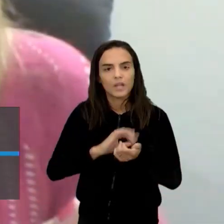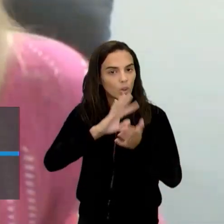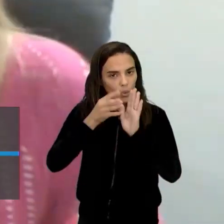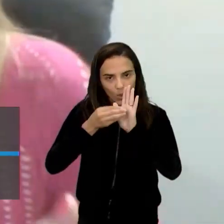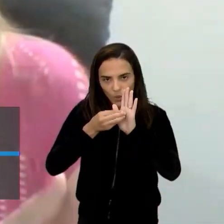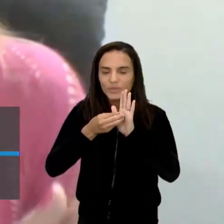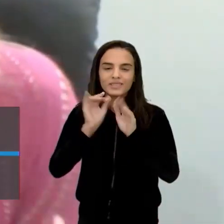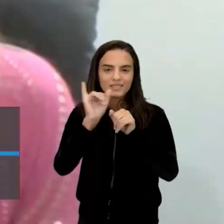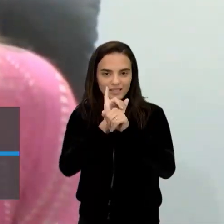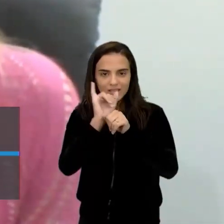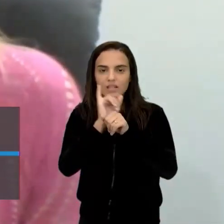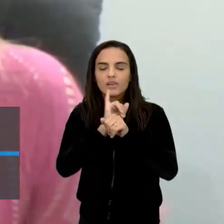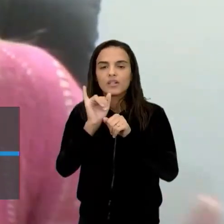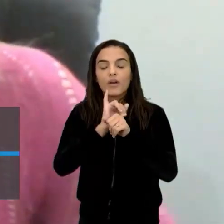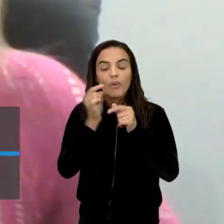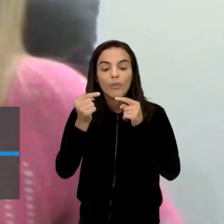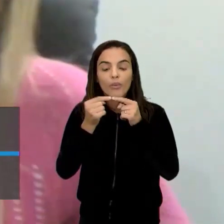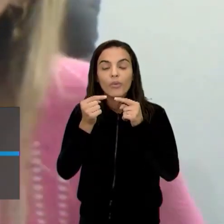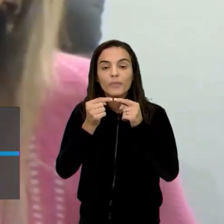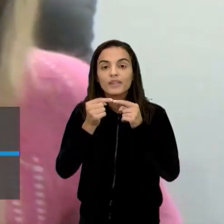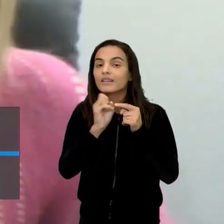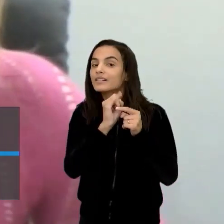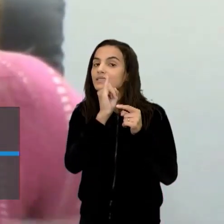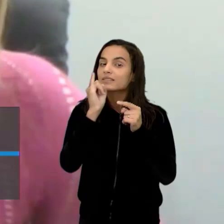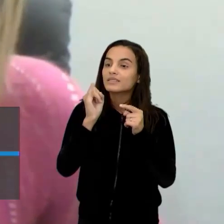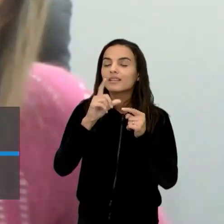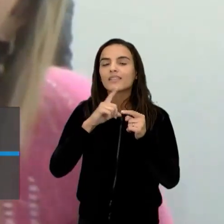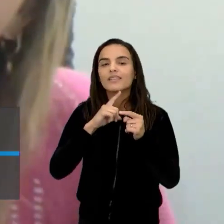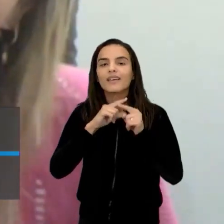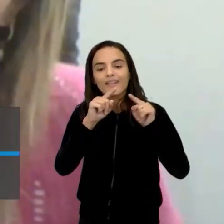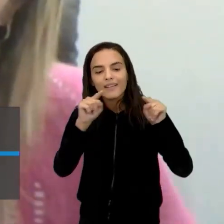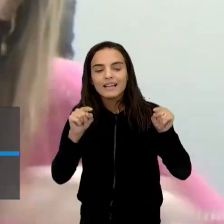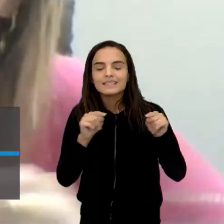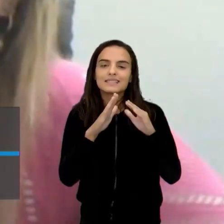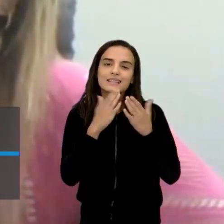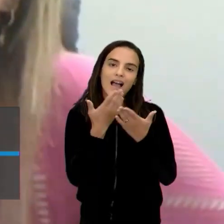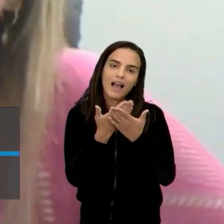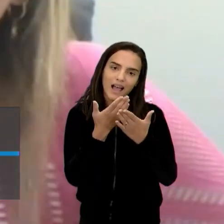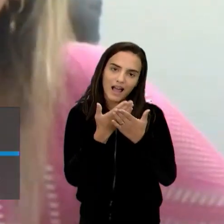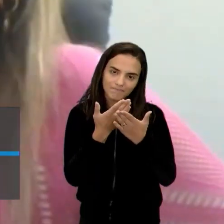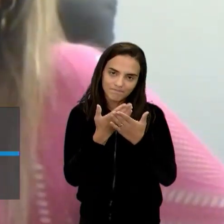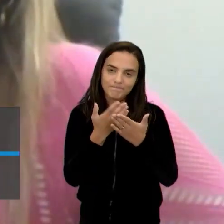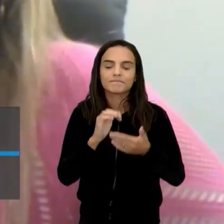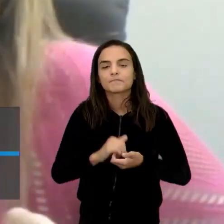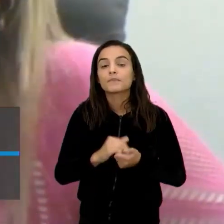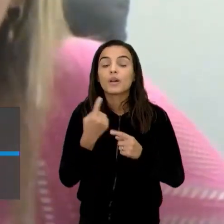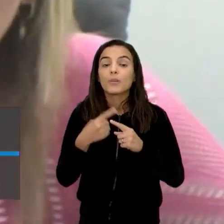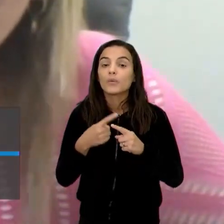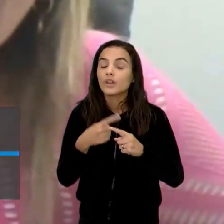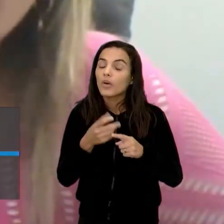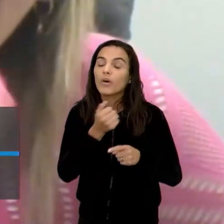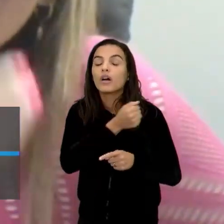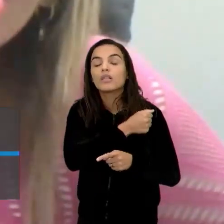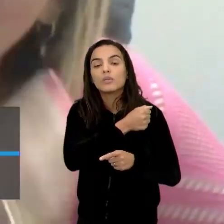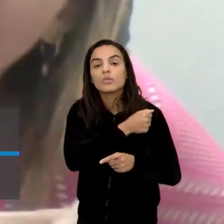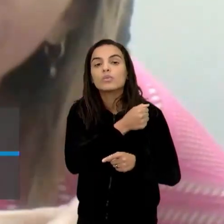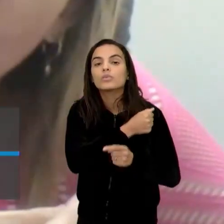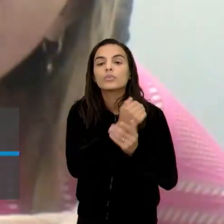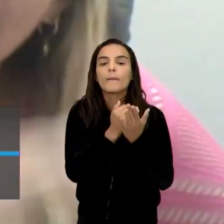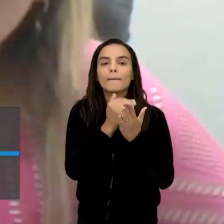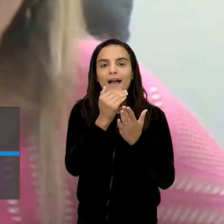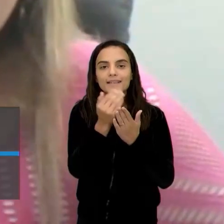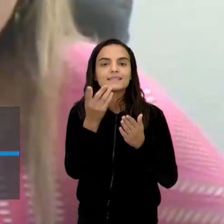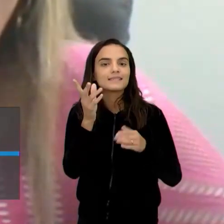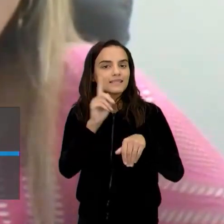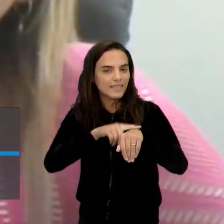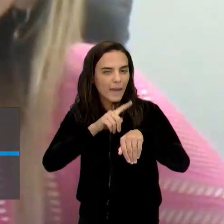Todos esses recursos só fazem sentido se eles estiverem na sala de aula, tá bom? E porque o aluno, ele fica mais